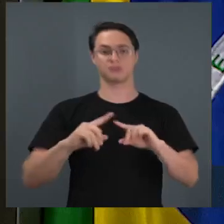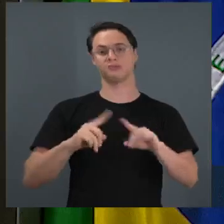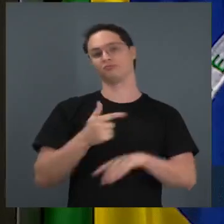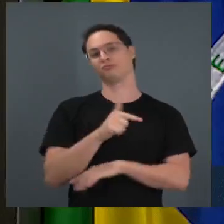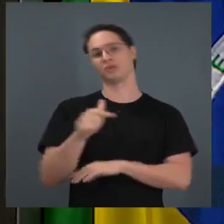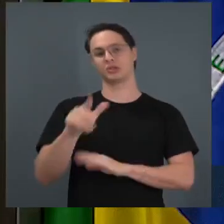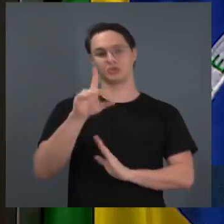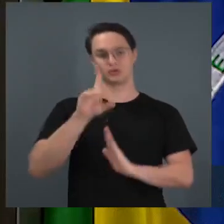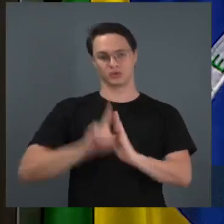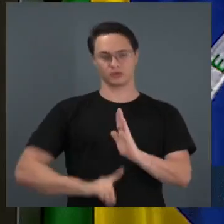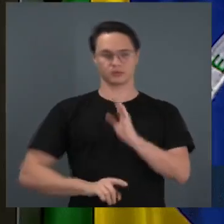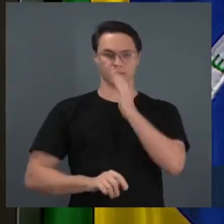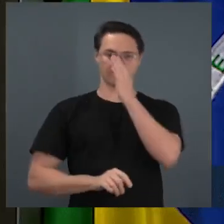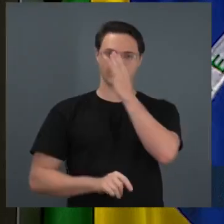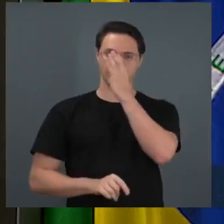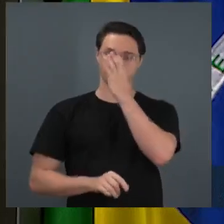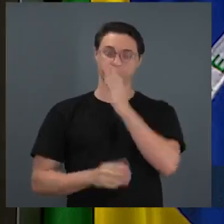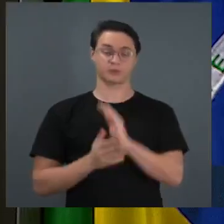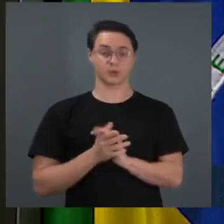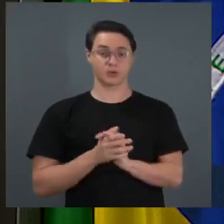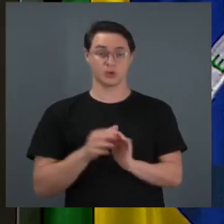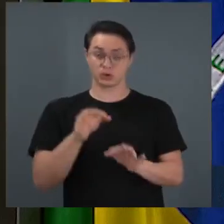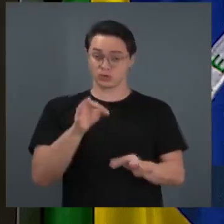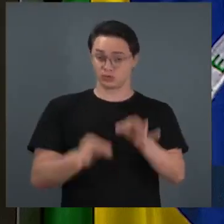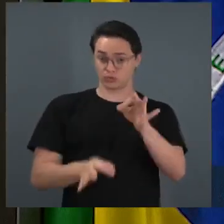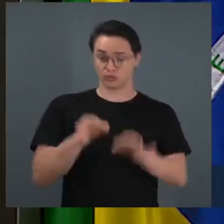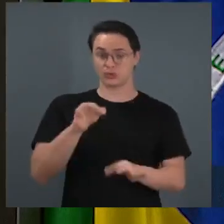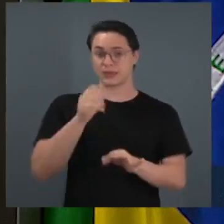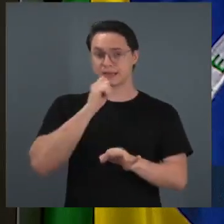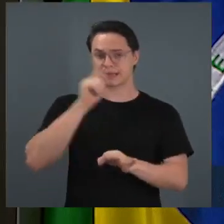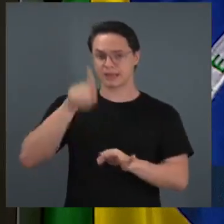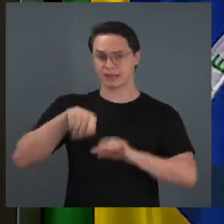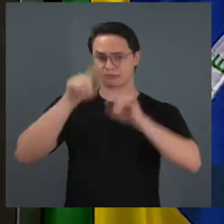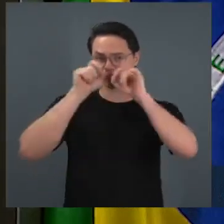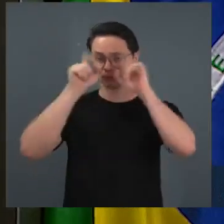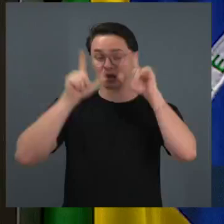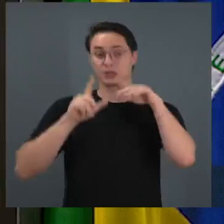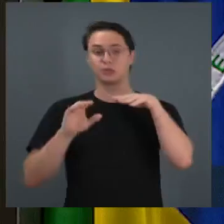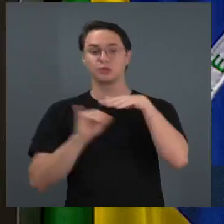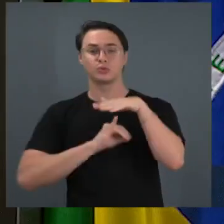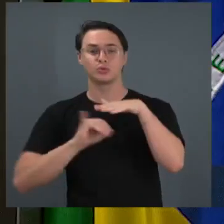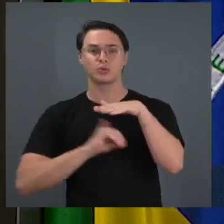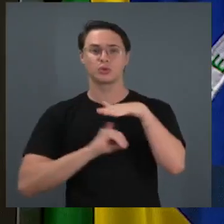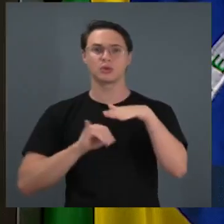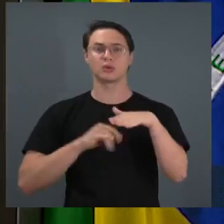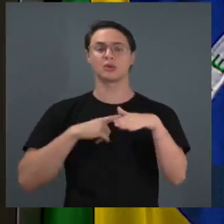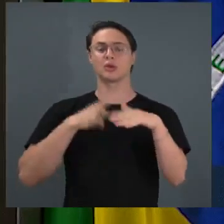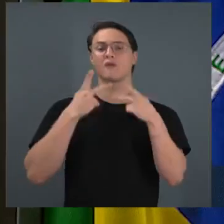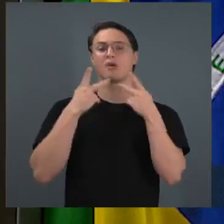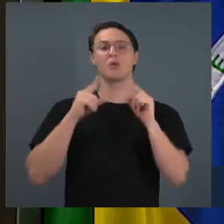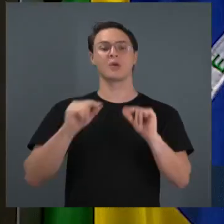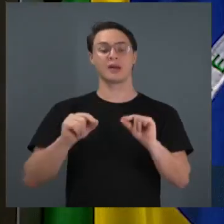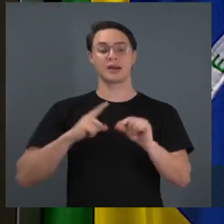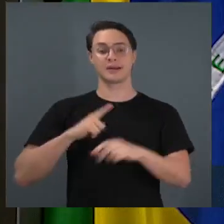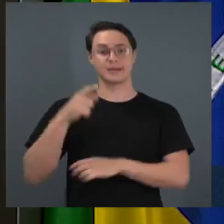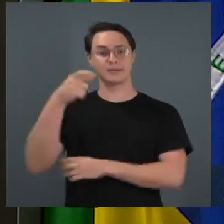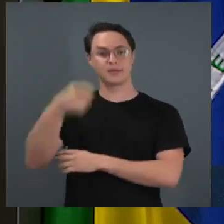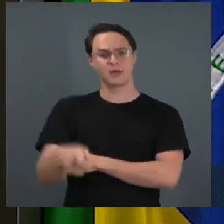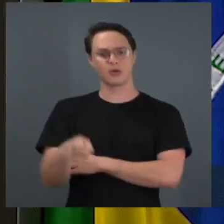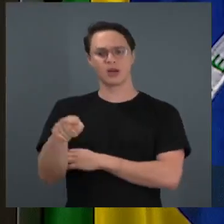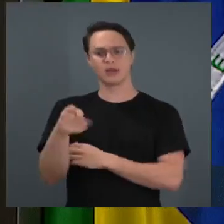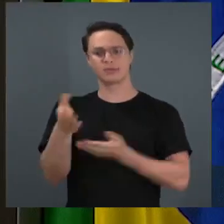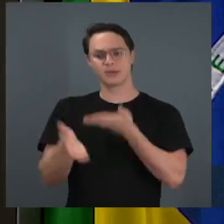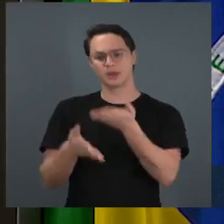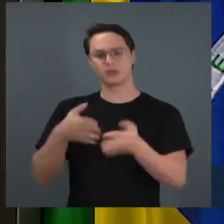direitos. O juiz ainda enfatiza o risco institucional. Diz ele, a decisão trata a Justiça